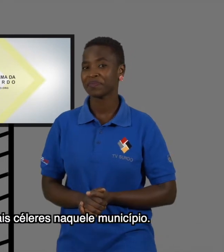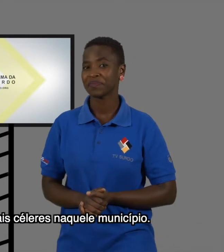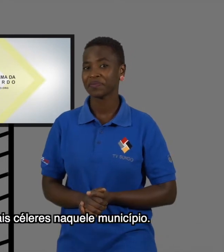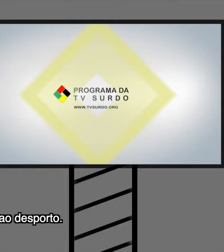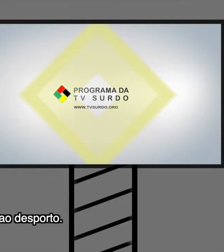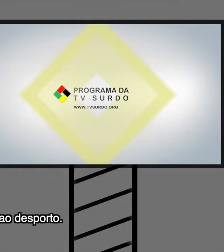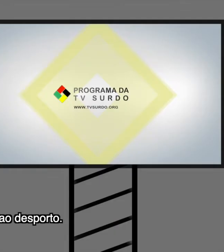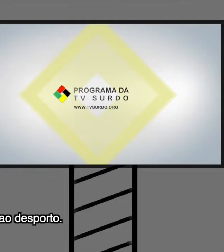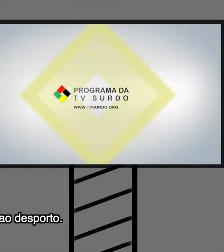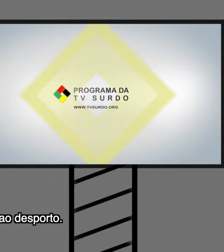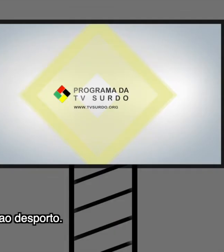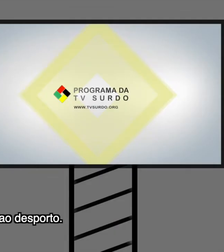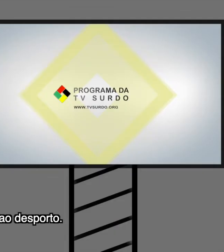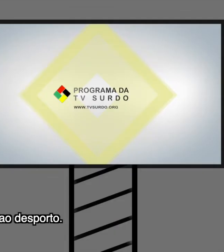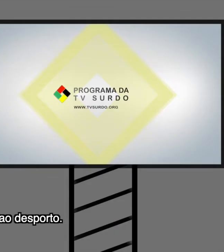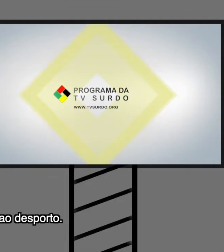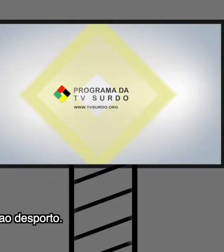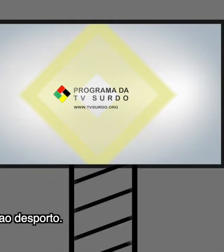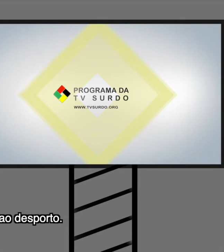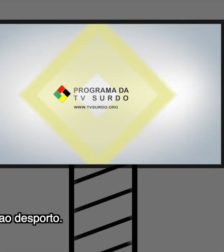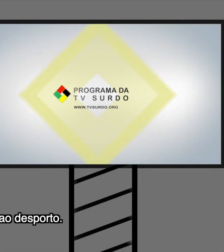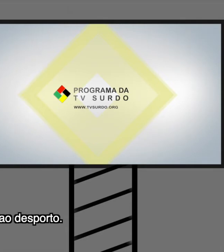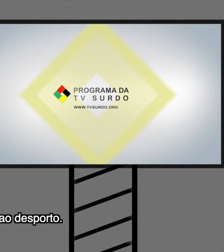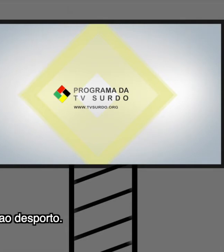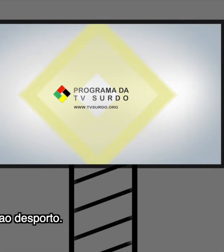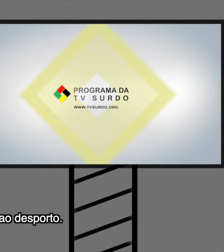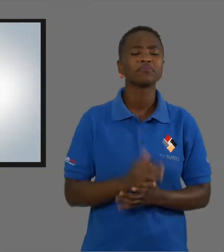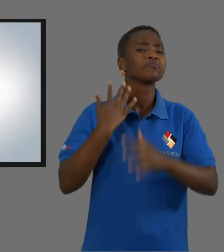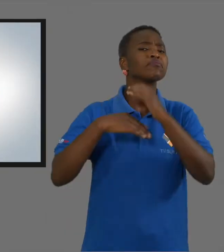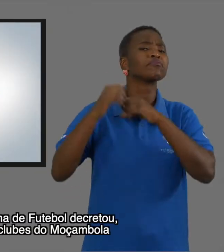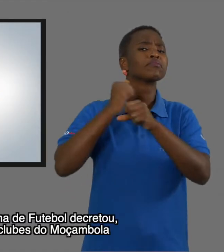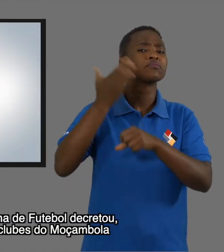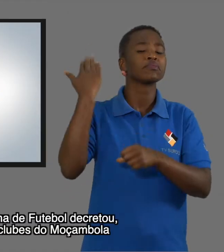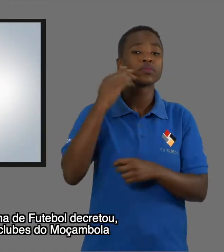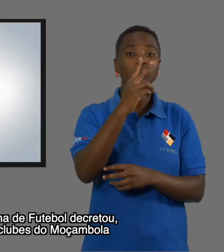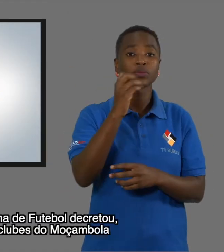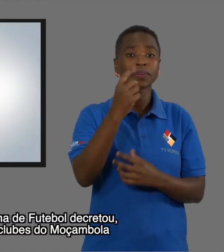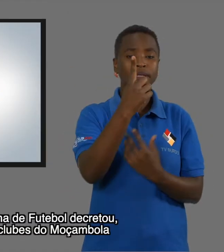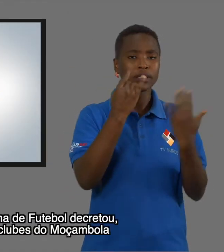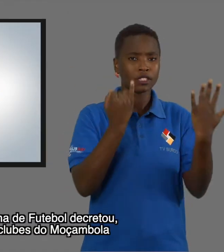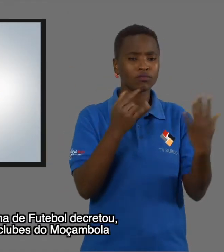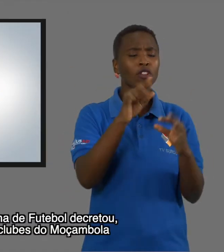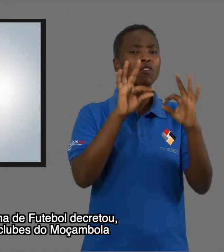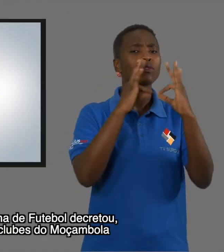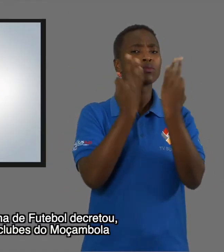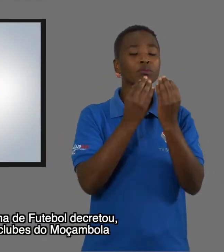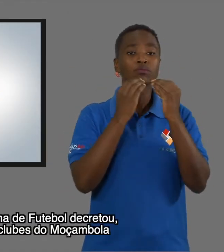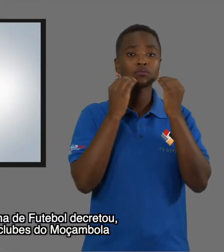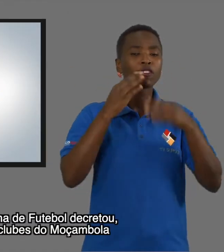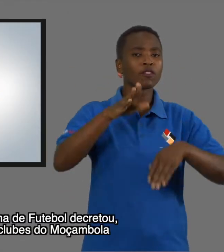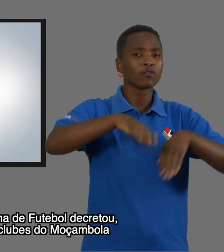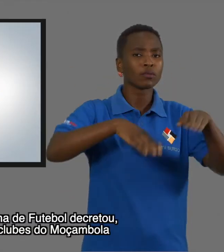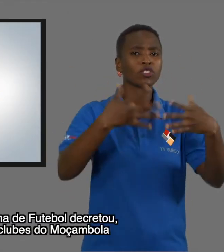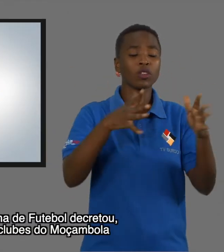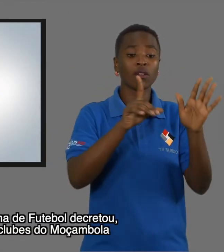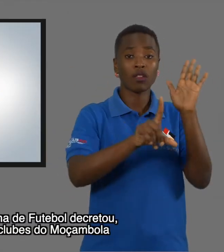céleres naquele município. Agora, vamos ao desporto. A Federação Moçambicana de Futebol decretou,